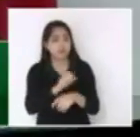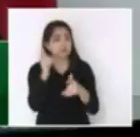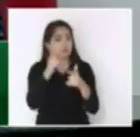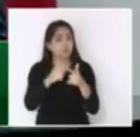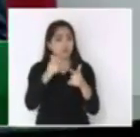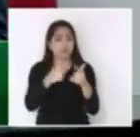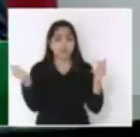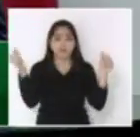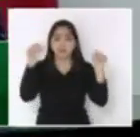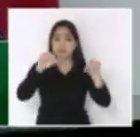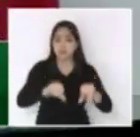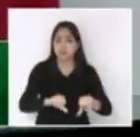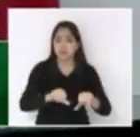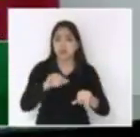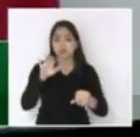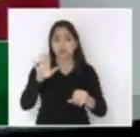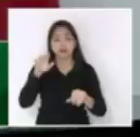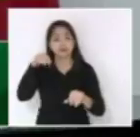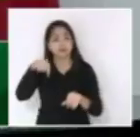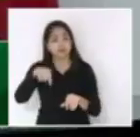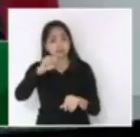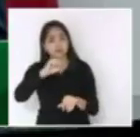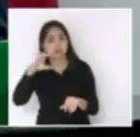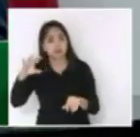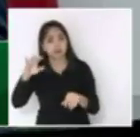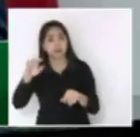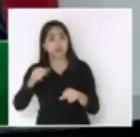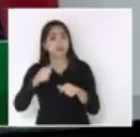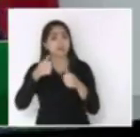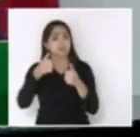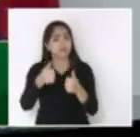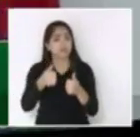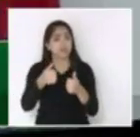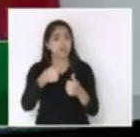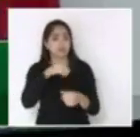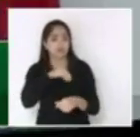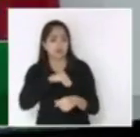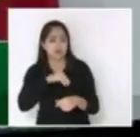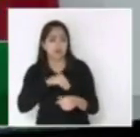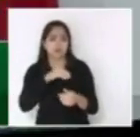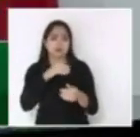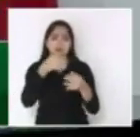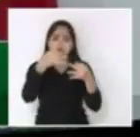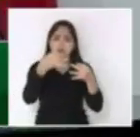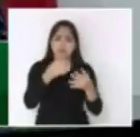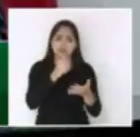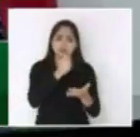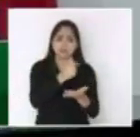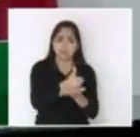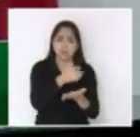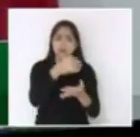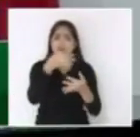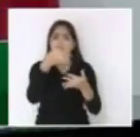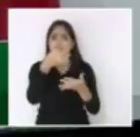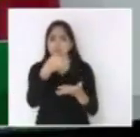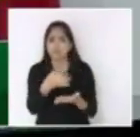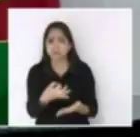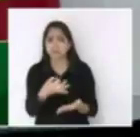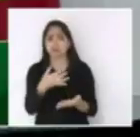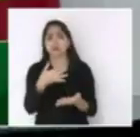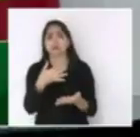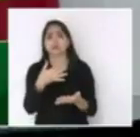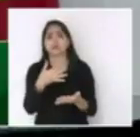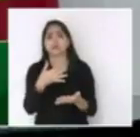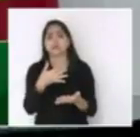servidores, nós estamos pagando em dia. E o governo João Raimundo Colombo antecipou 50% do 13º